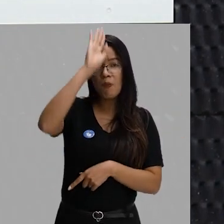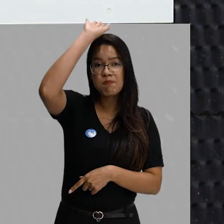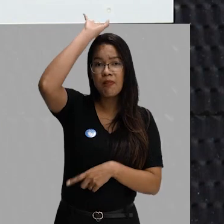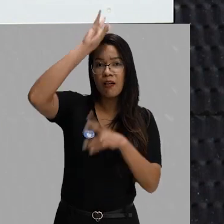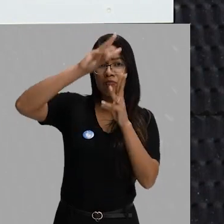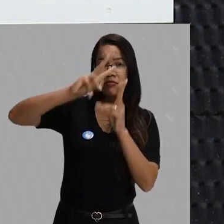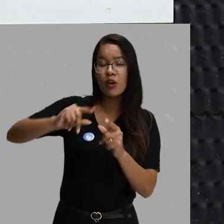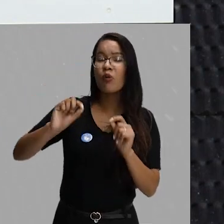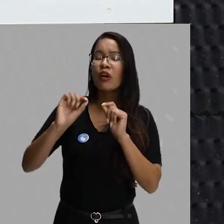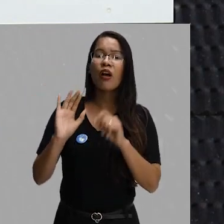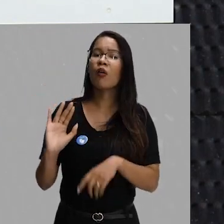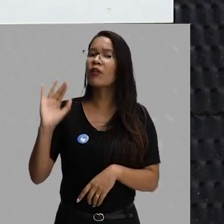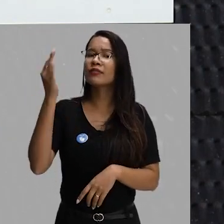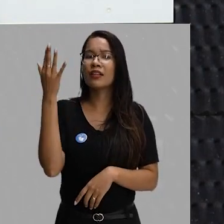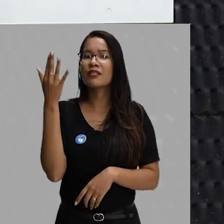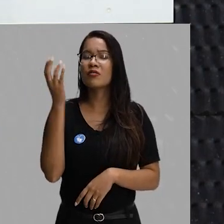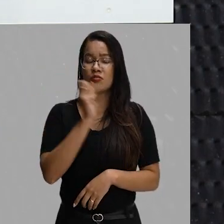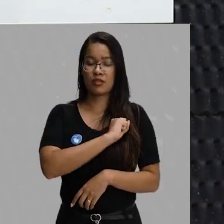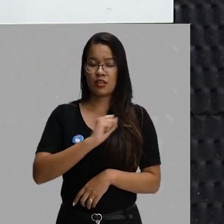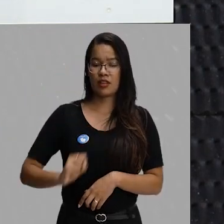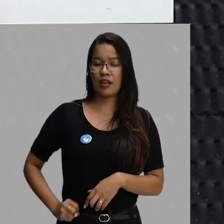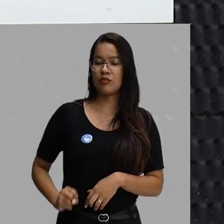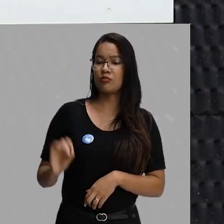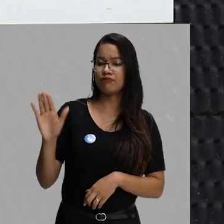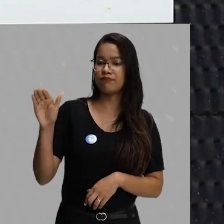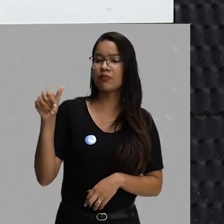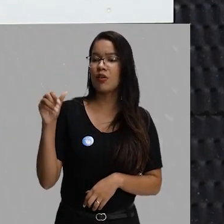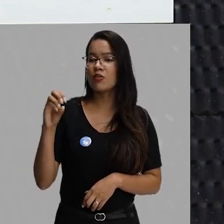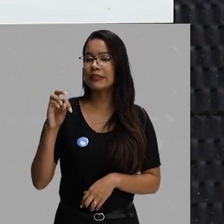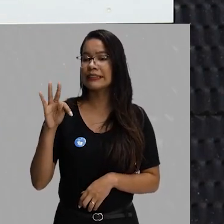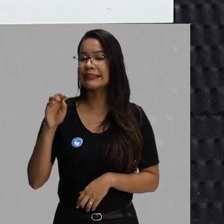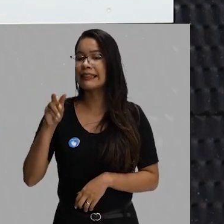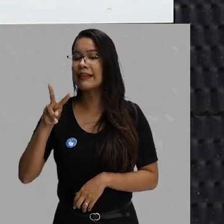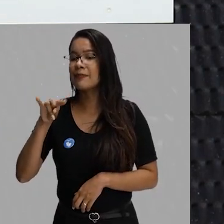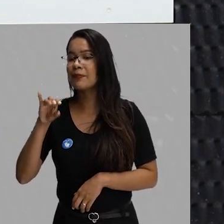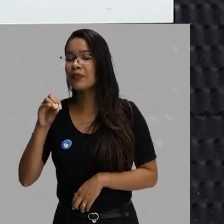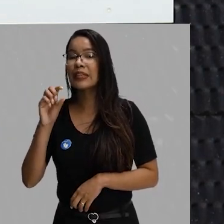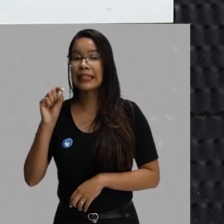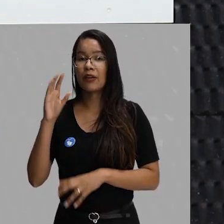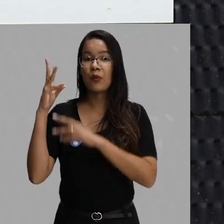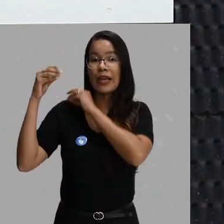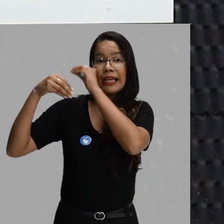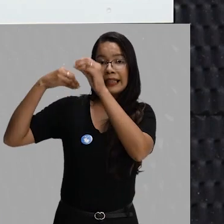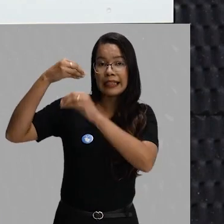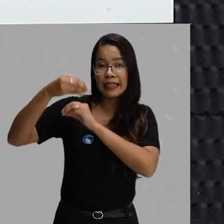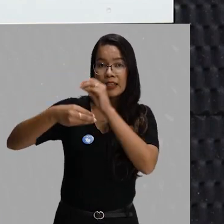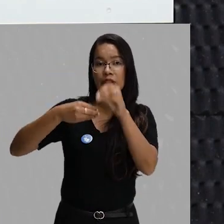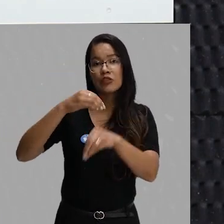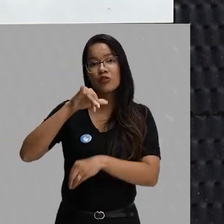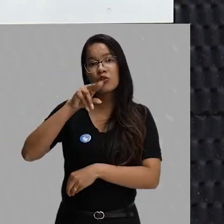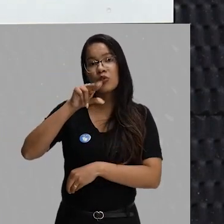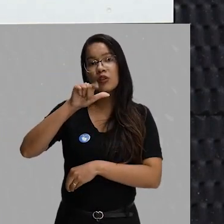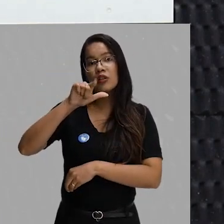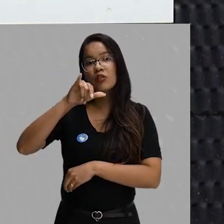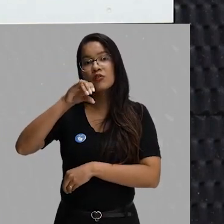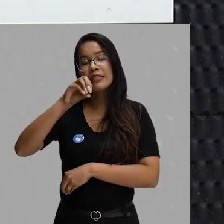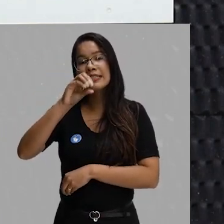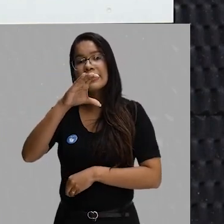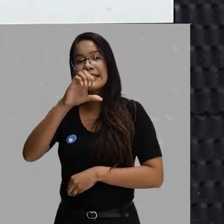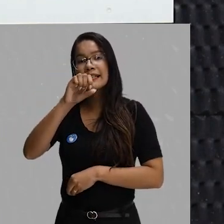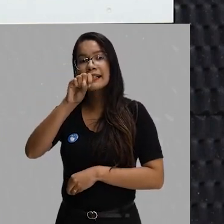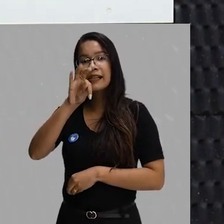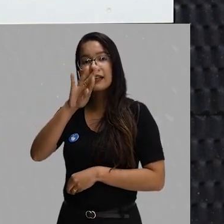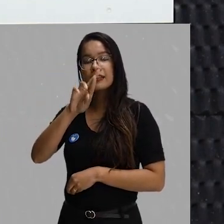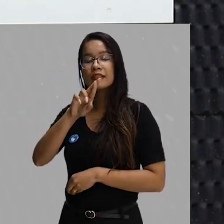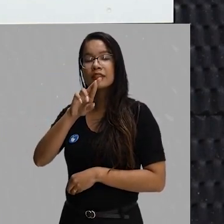ocorre? O Senado chama Otávio, que é uma espécie de herdeiro de Júlio César, chama Otávio e cumula